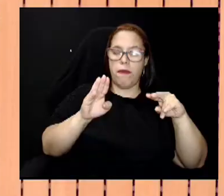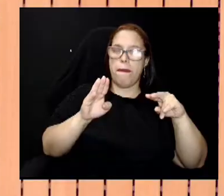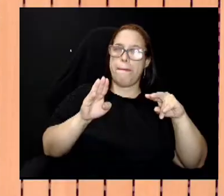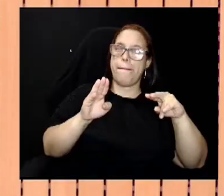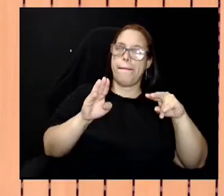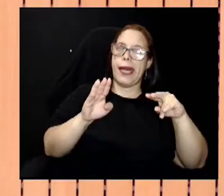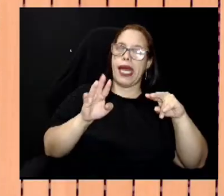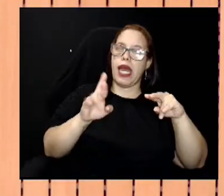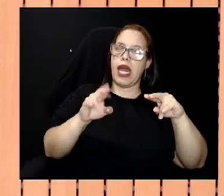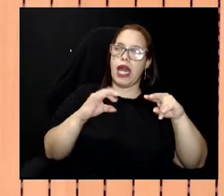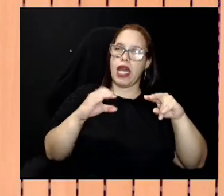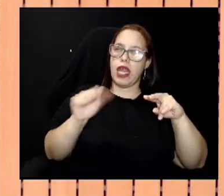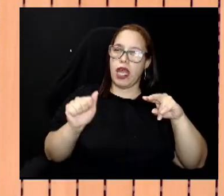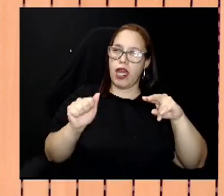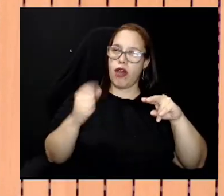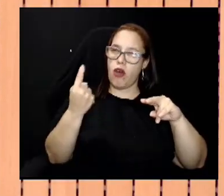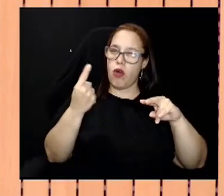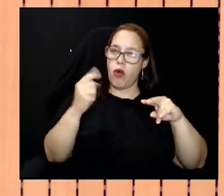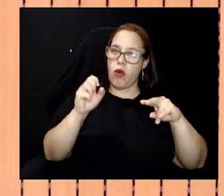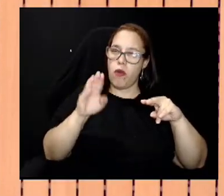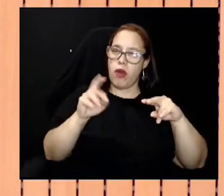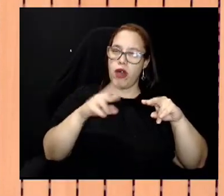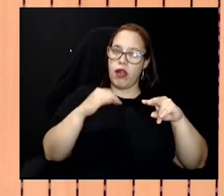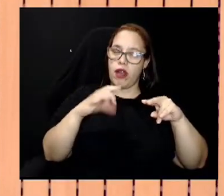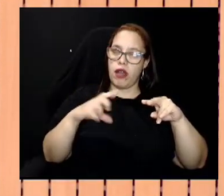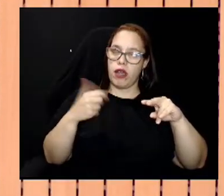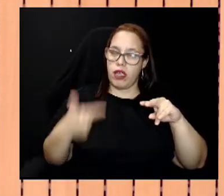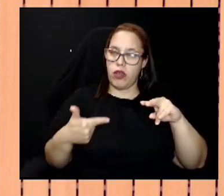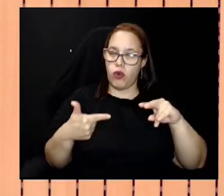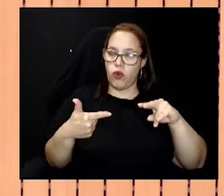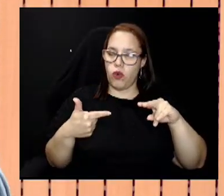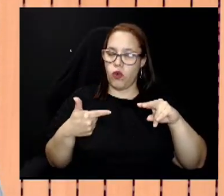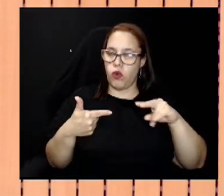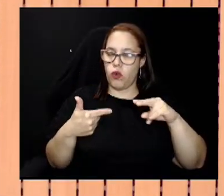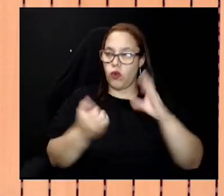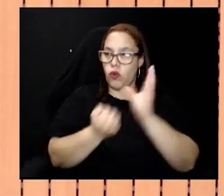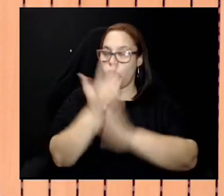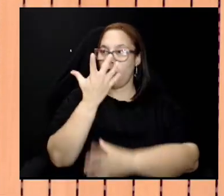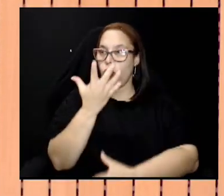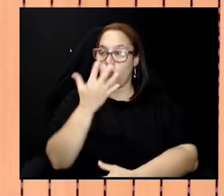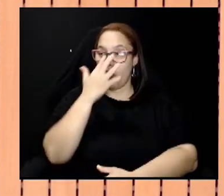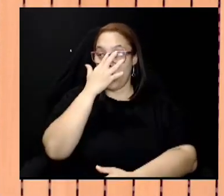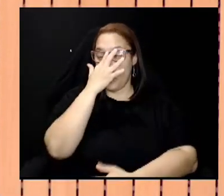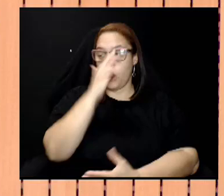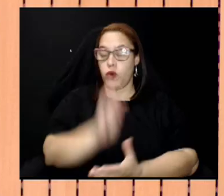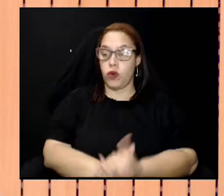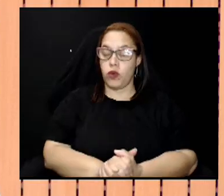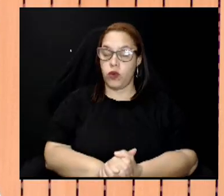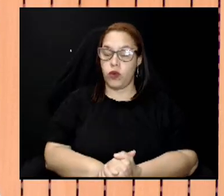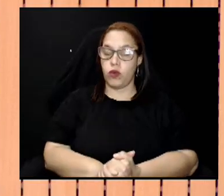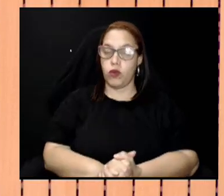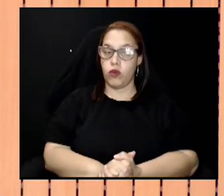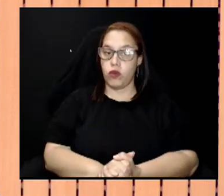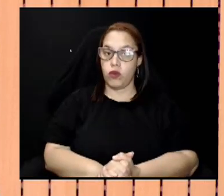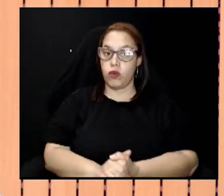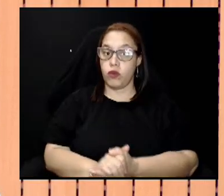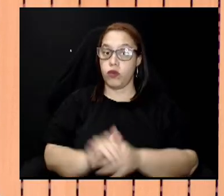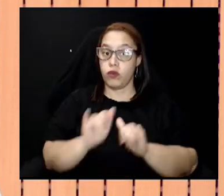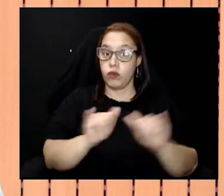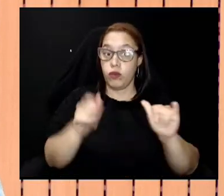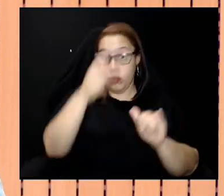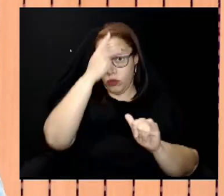informações descobertas em meados das décadas de 90 e que ganharam, digamos assim, a mídia quando algumas pessoas